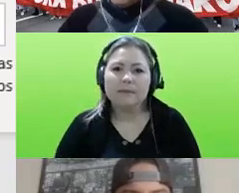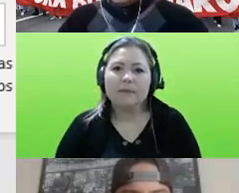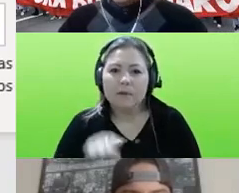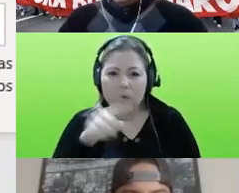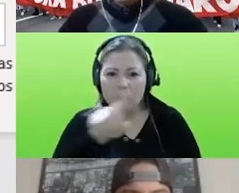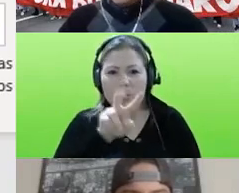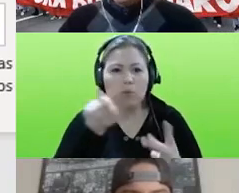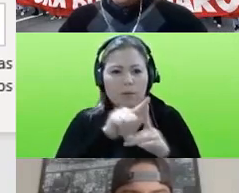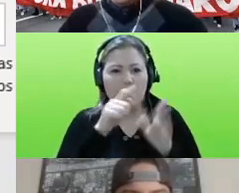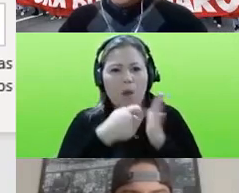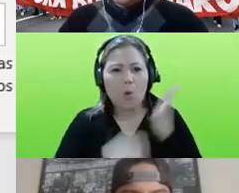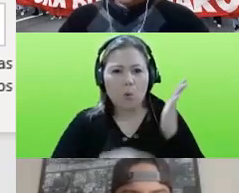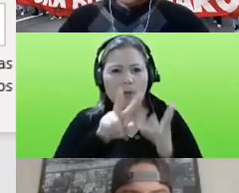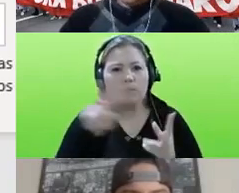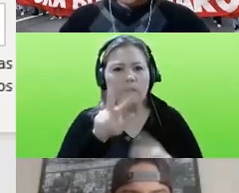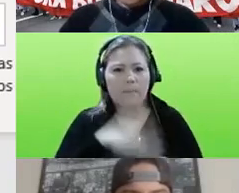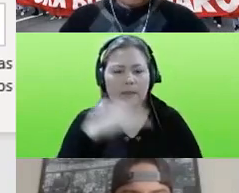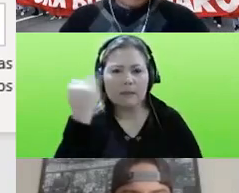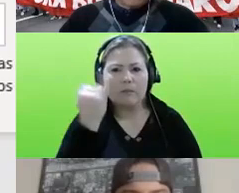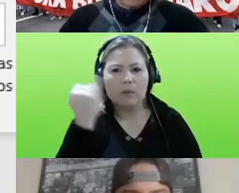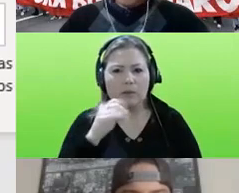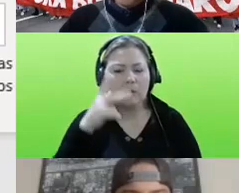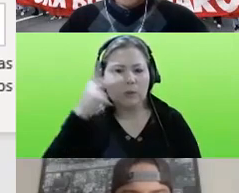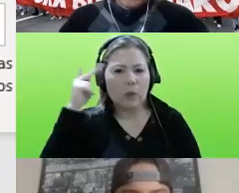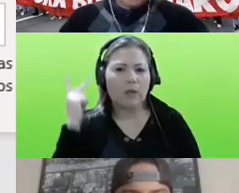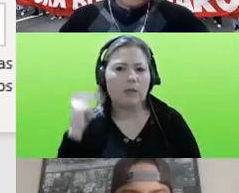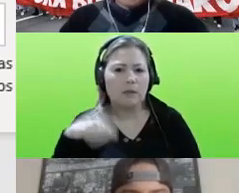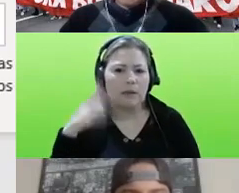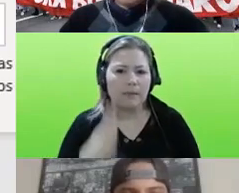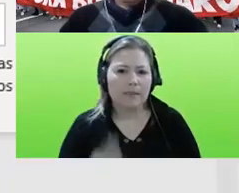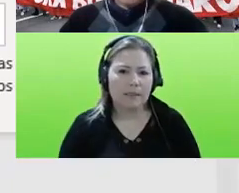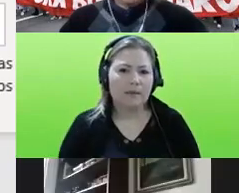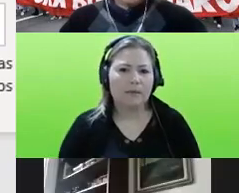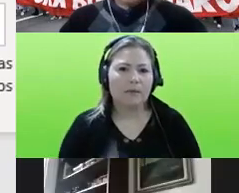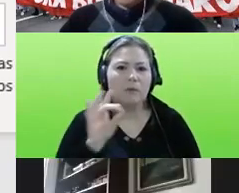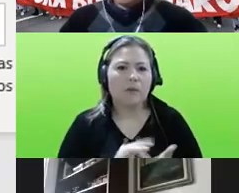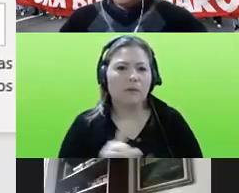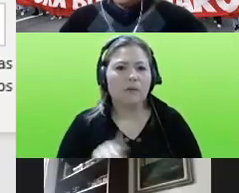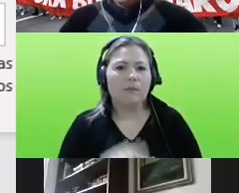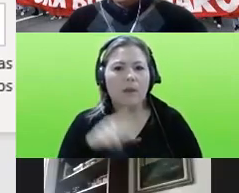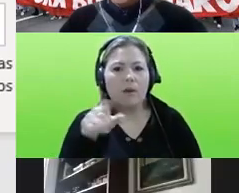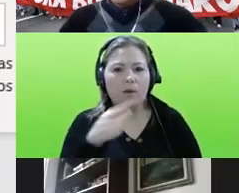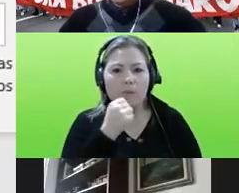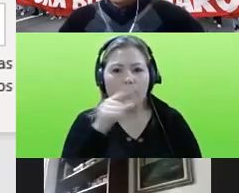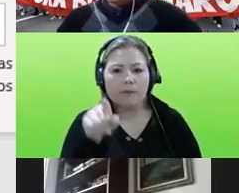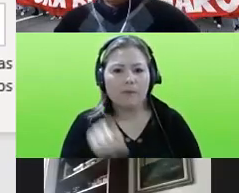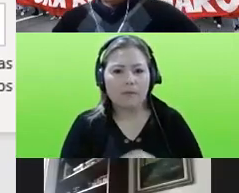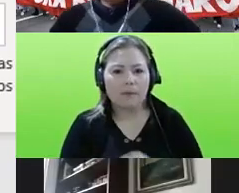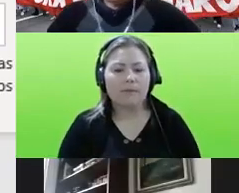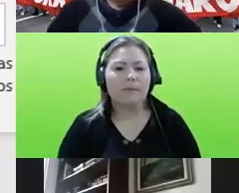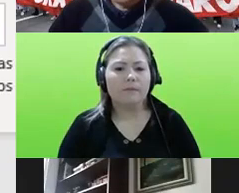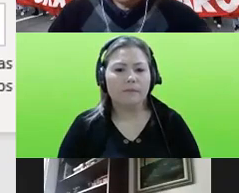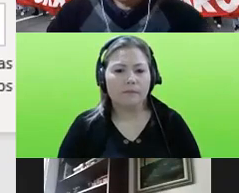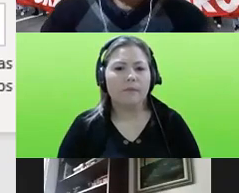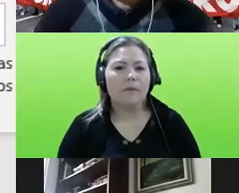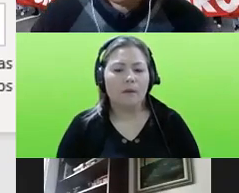autoras, a meu ver, são as duas mais importantes historiadoras brasileiras da atualidade. E o Vladimir Safatli, que também esteve no